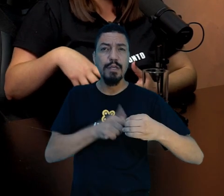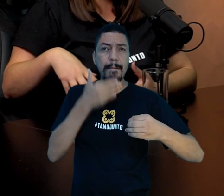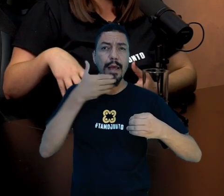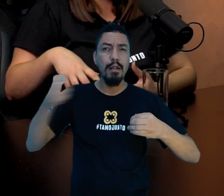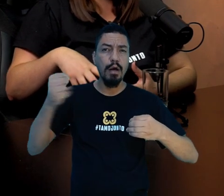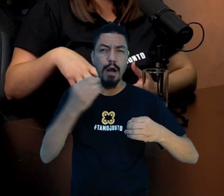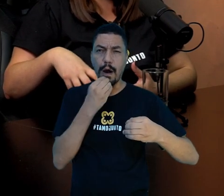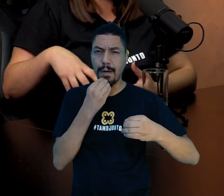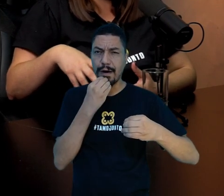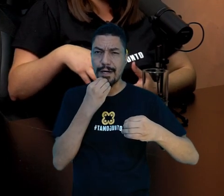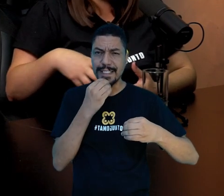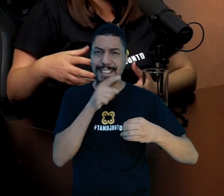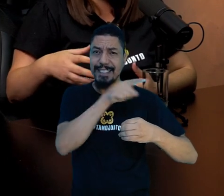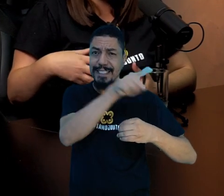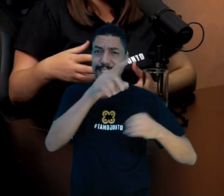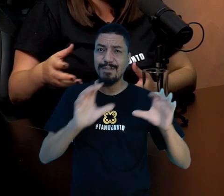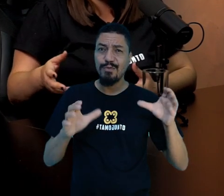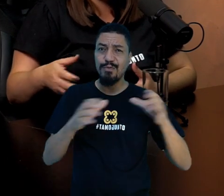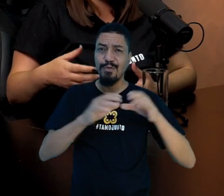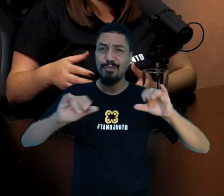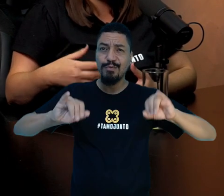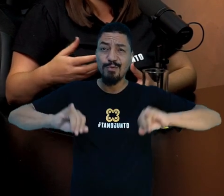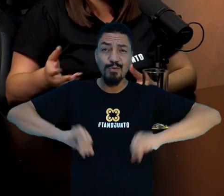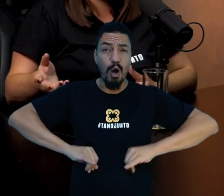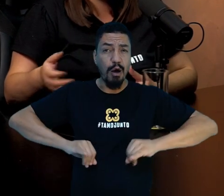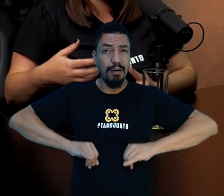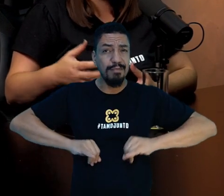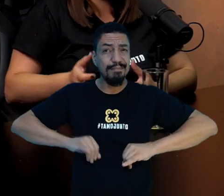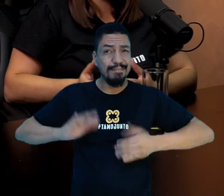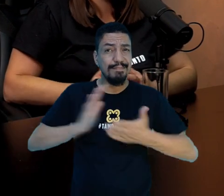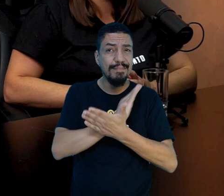oportunidades. E esses grupos sofrem